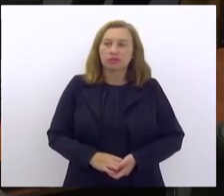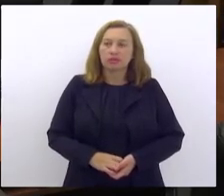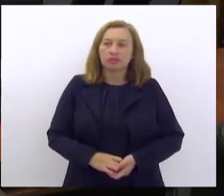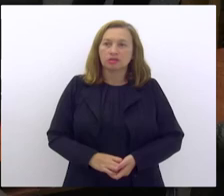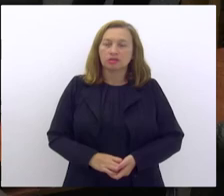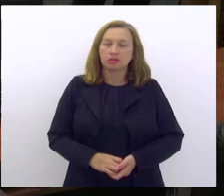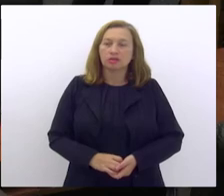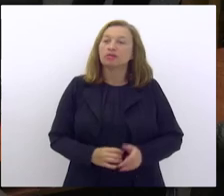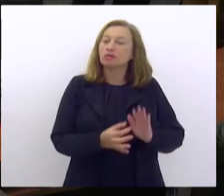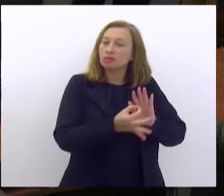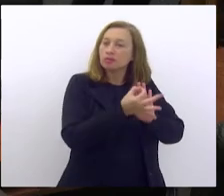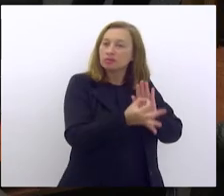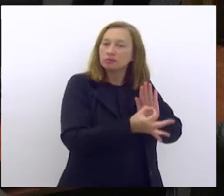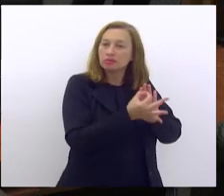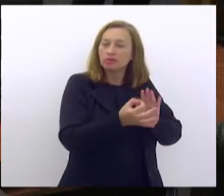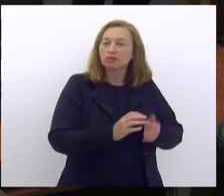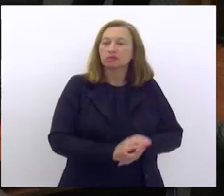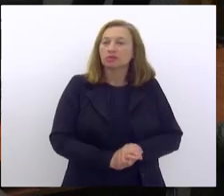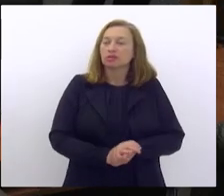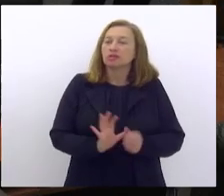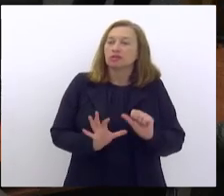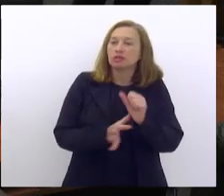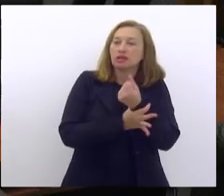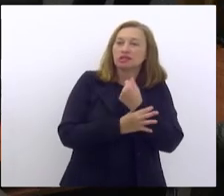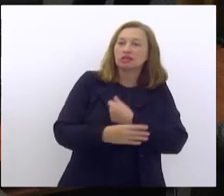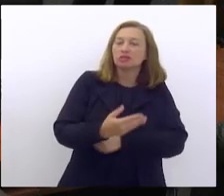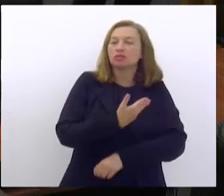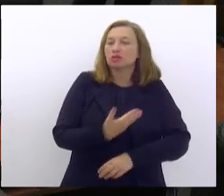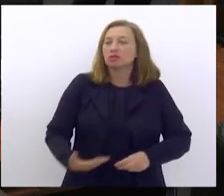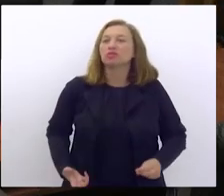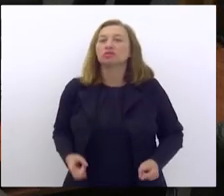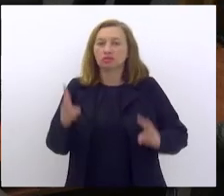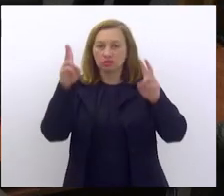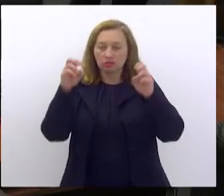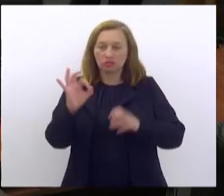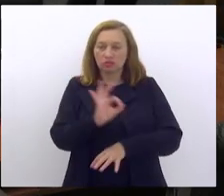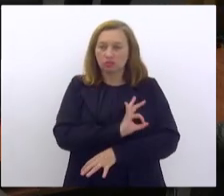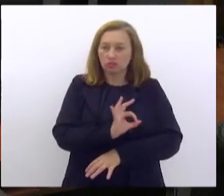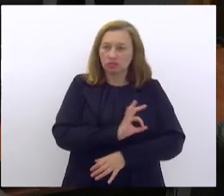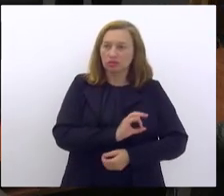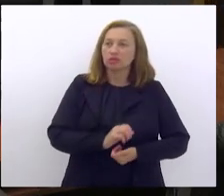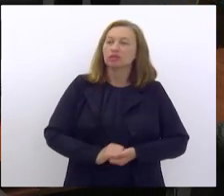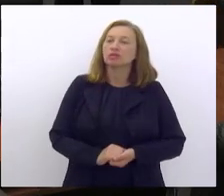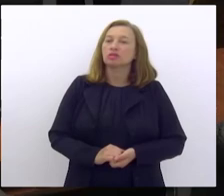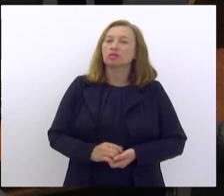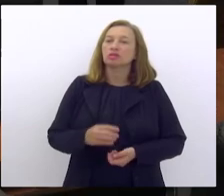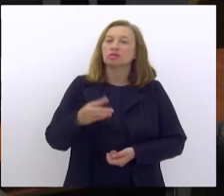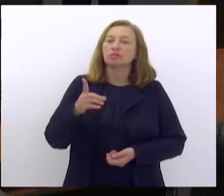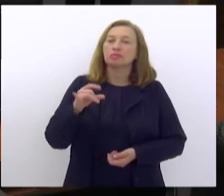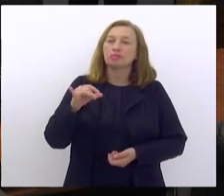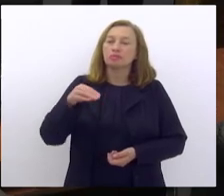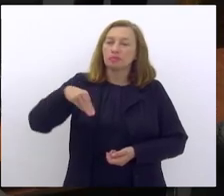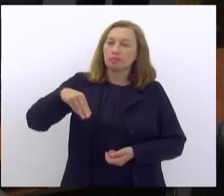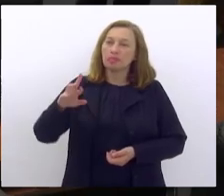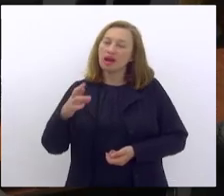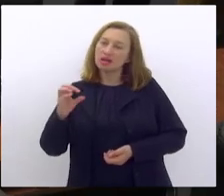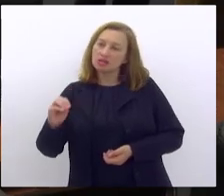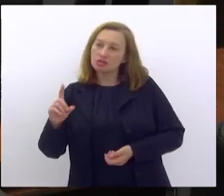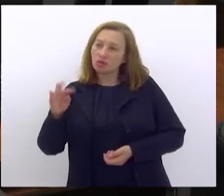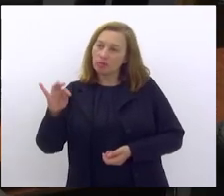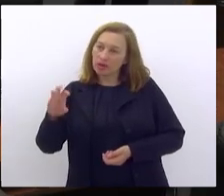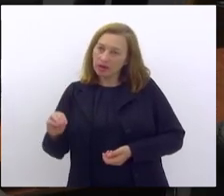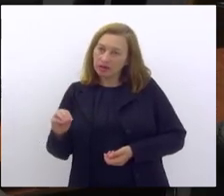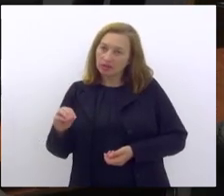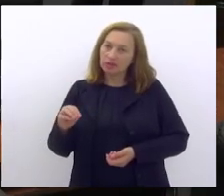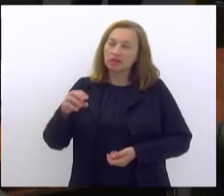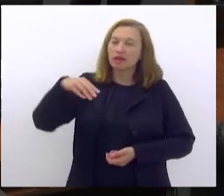Para emitir parecer, Segurança Pública, Assuntos de Polícia. Márcio Galberto, Felipe Soares,